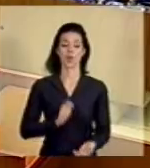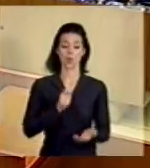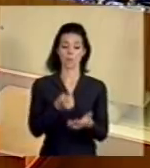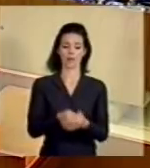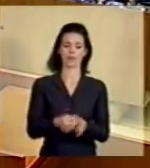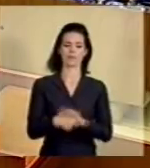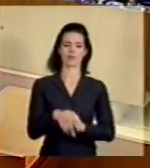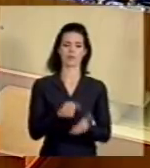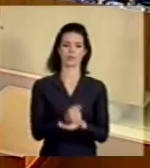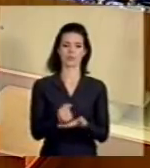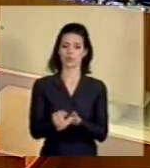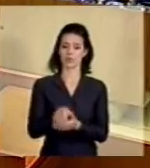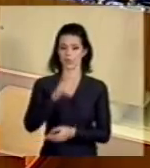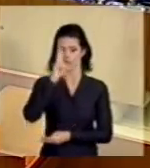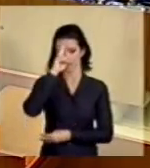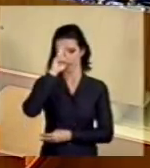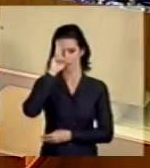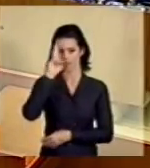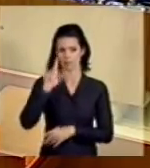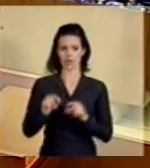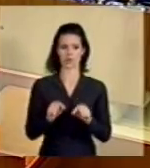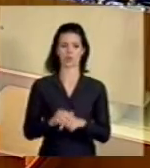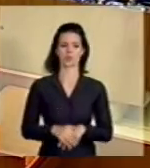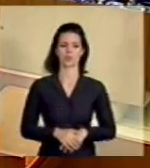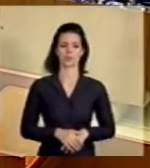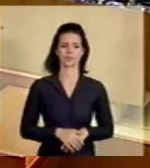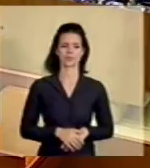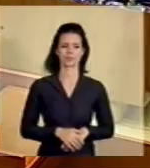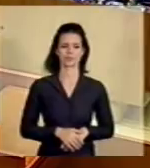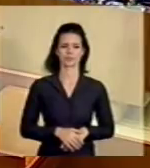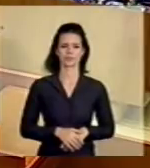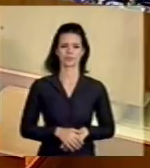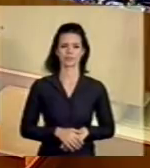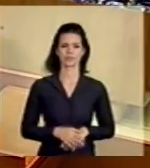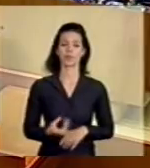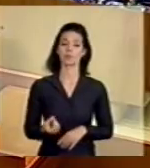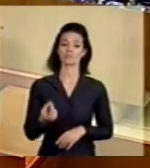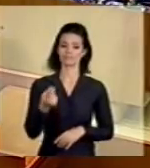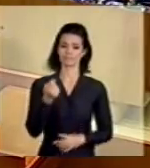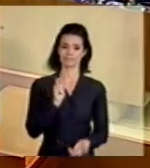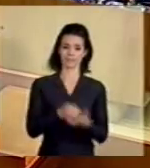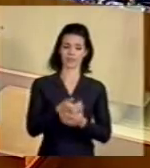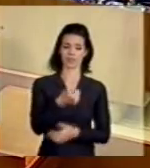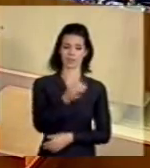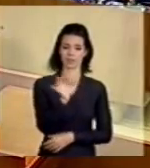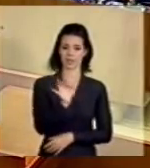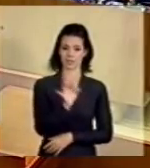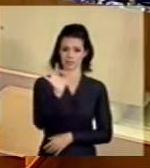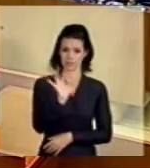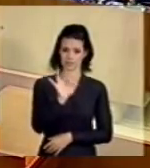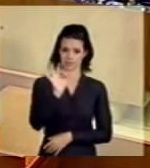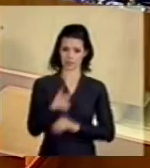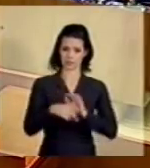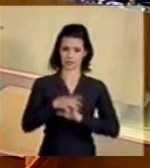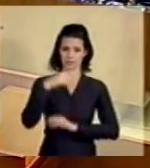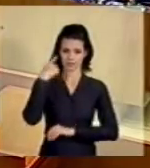acordo. Ressalta-se, entre aspas, que sobre os valores apurados serão pagos 10% a título de honorários de